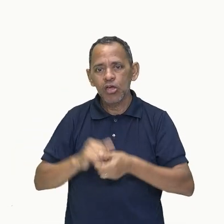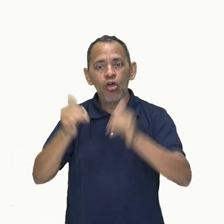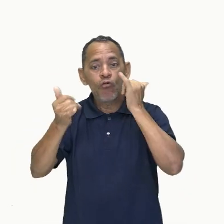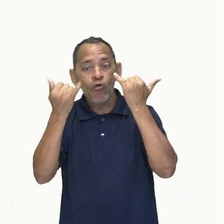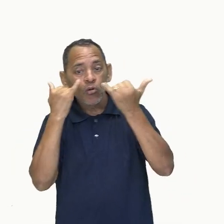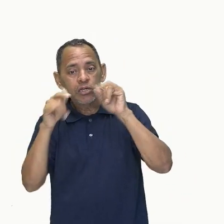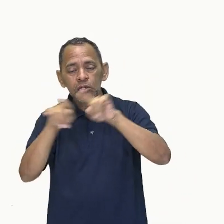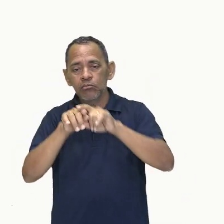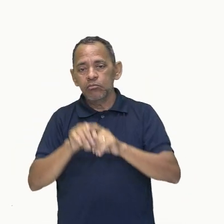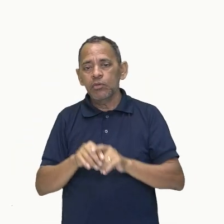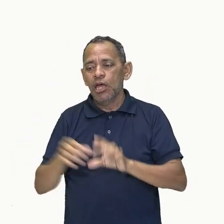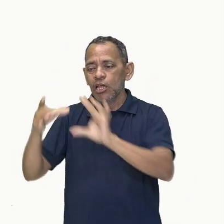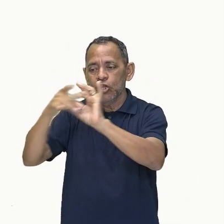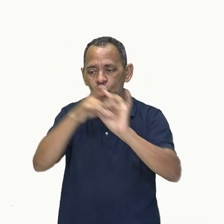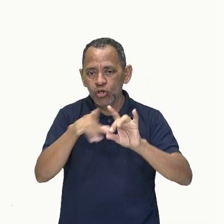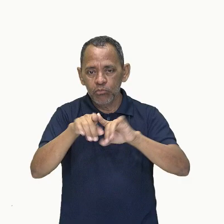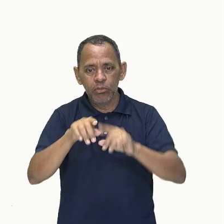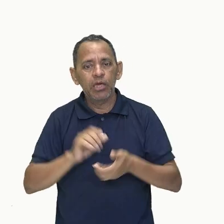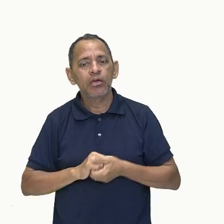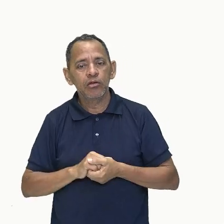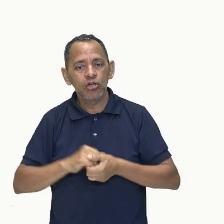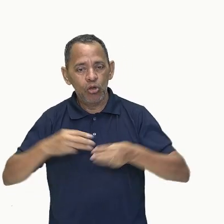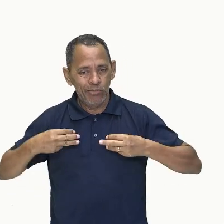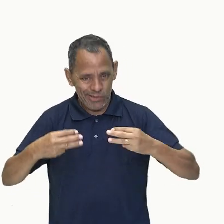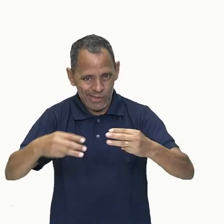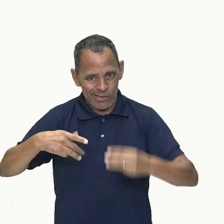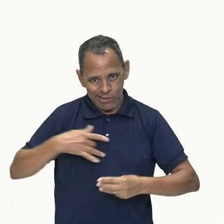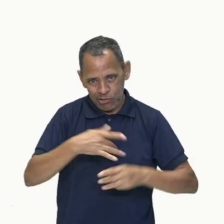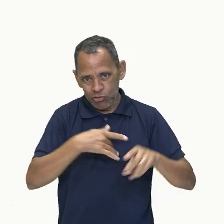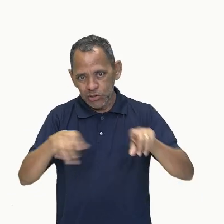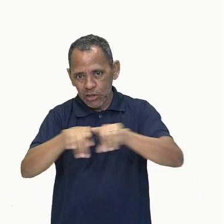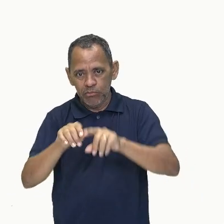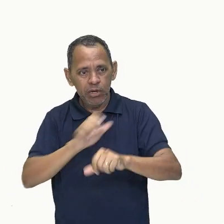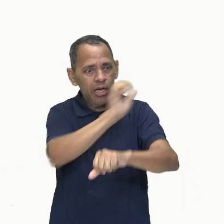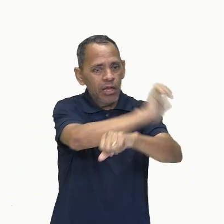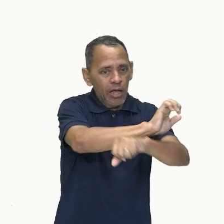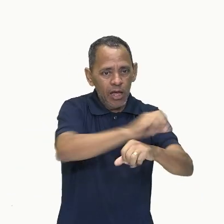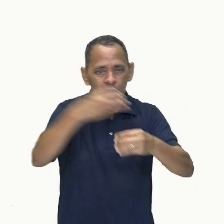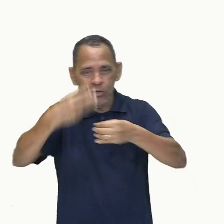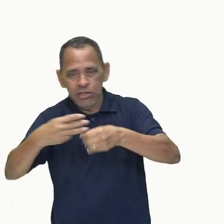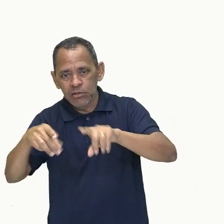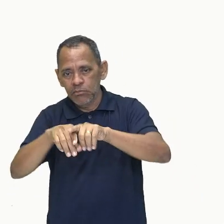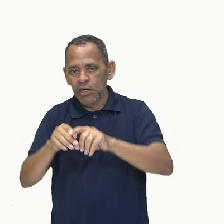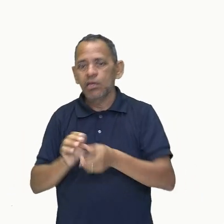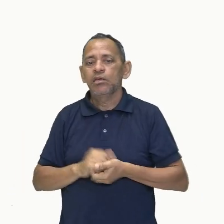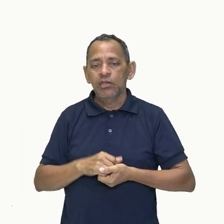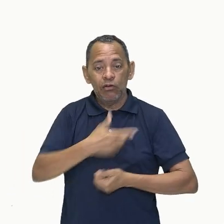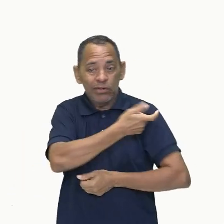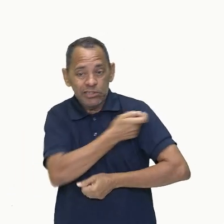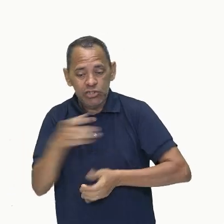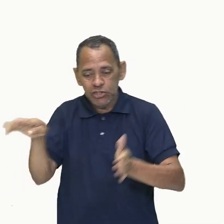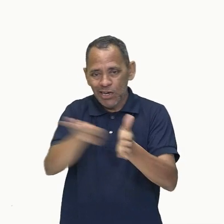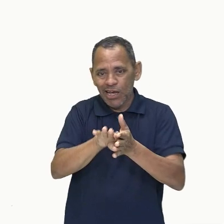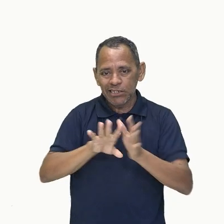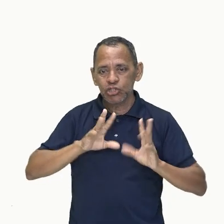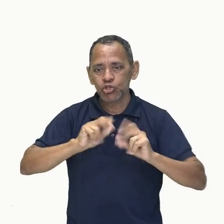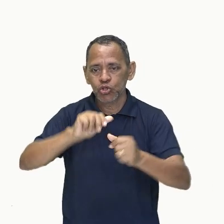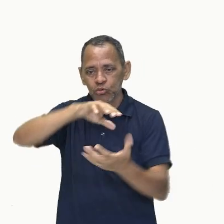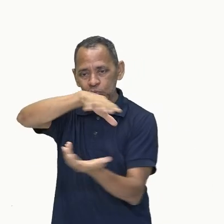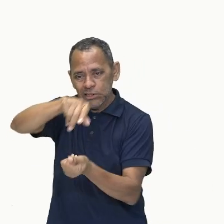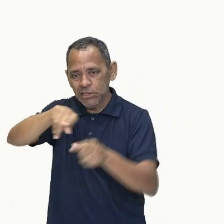o Ministério da Saúde aos estados e municípios, assegurando que as vacinas chegassem às salas de vacinação em todo o